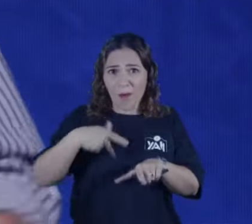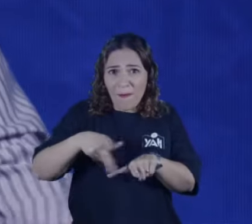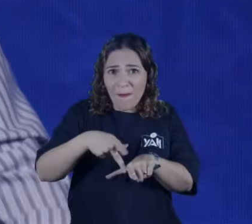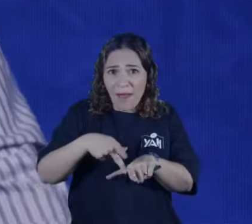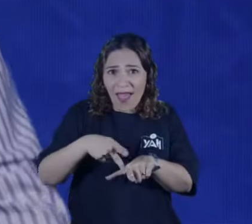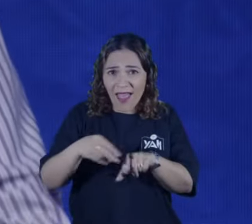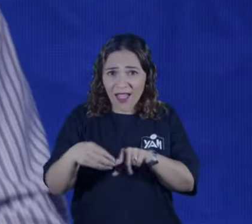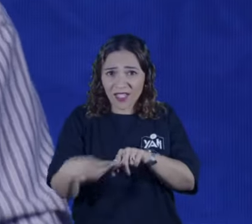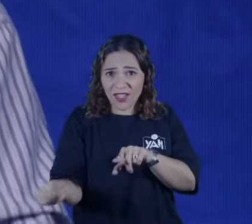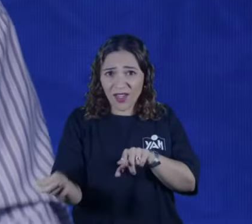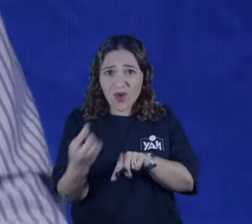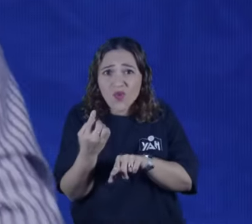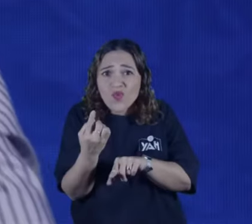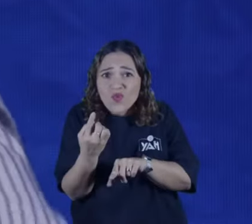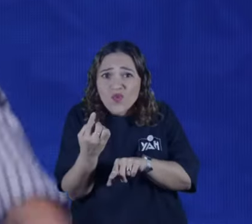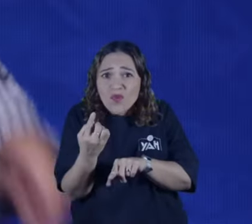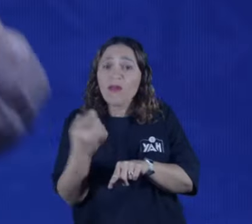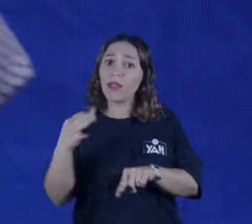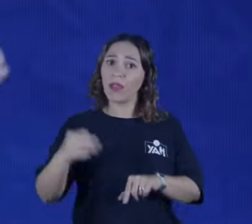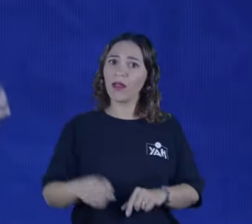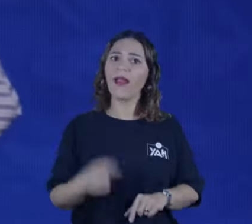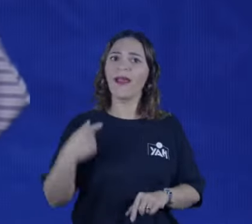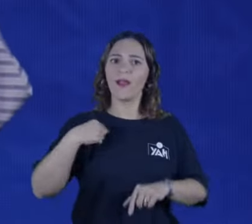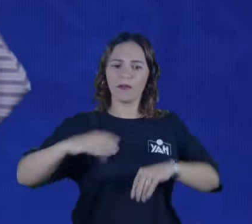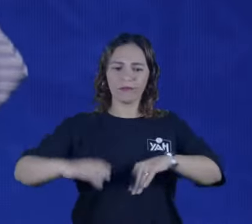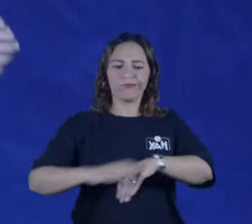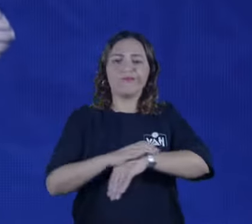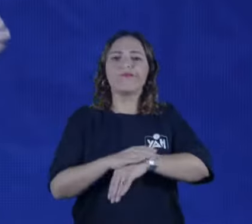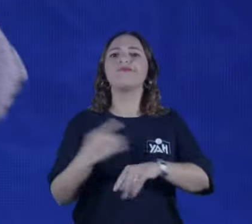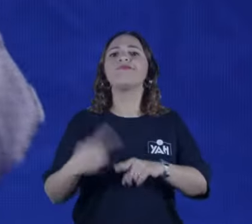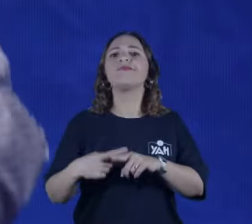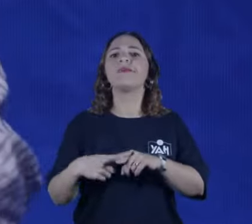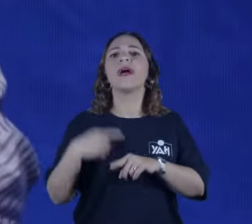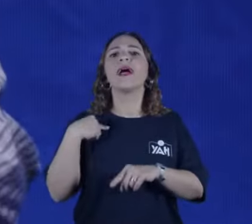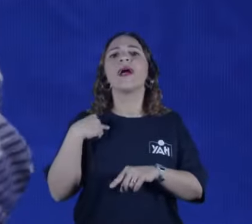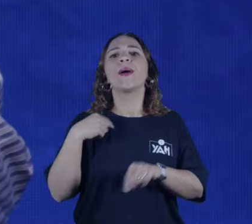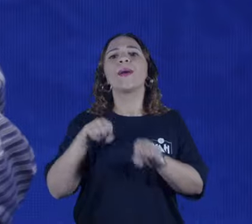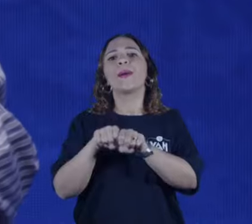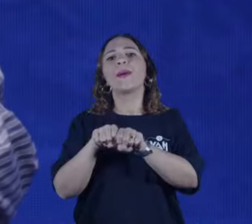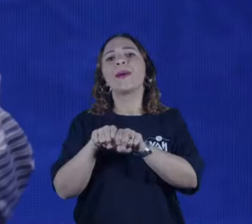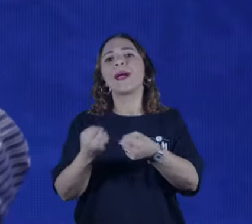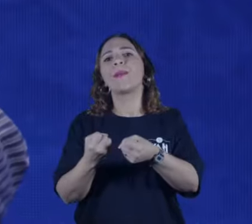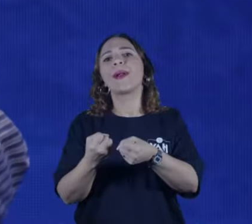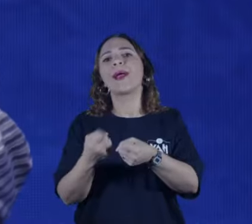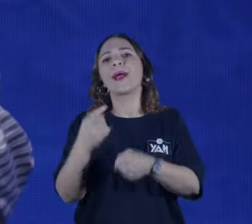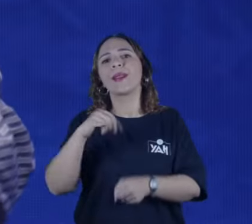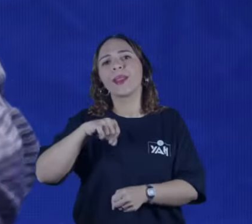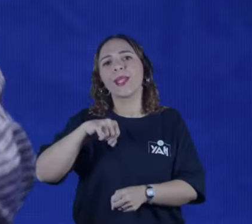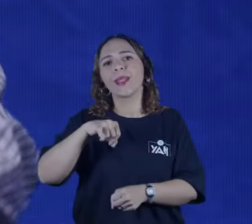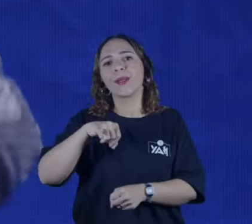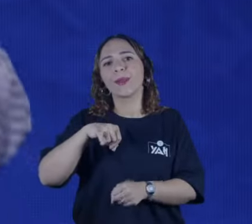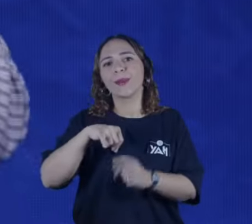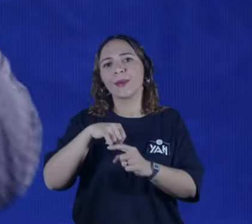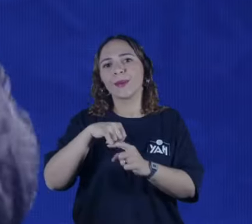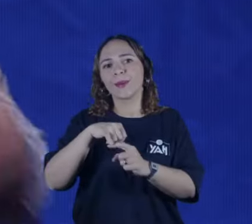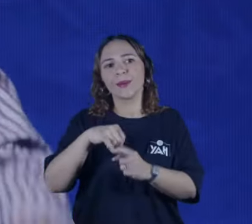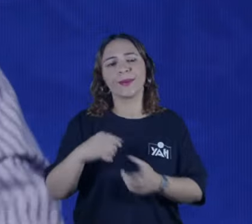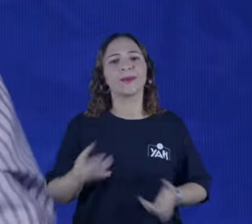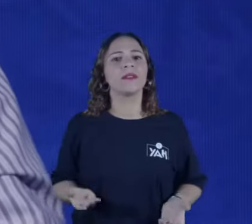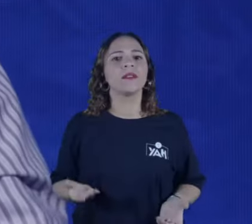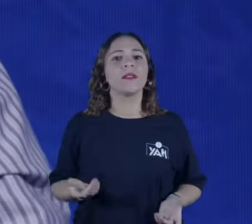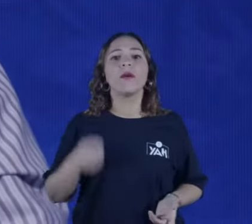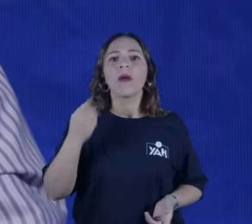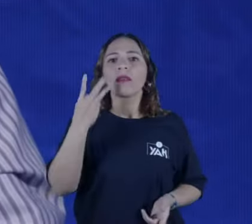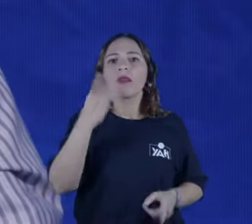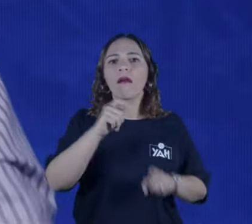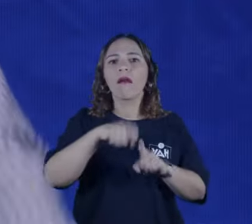vai sentir dor. Eu estou aqui com essa bota porque eu quebrei o quinto metatarso. Gente, tem que ficar